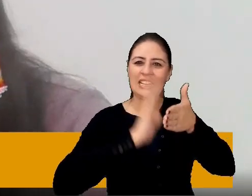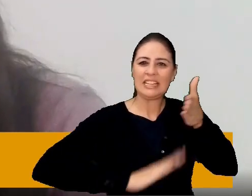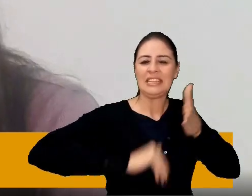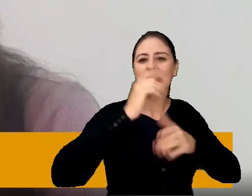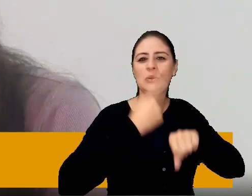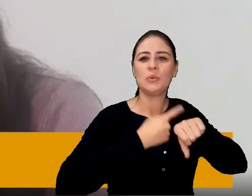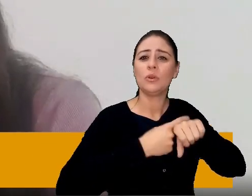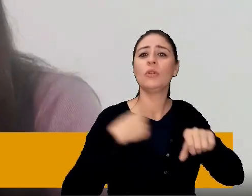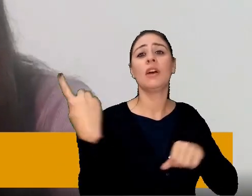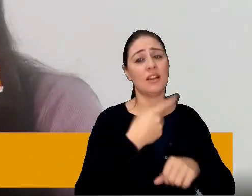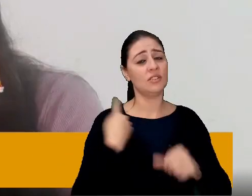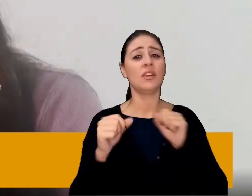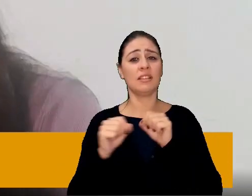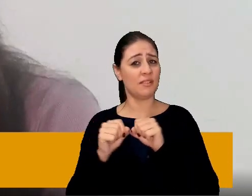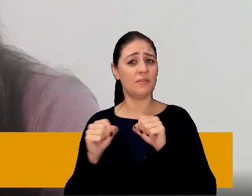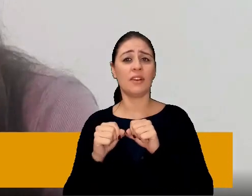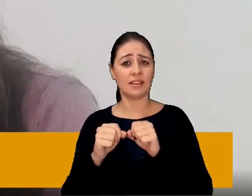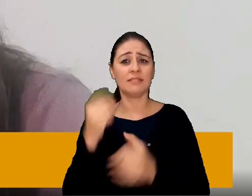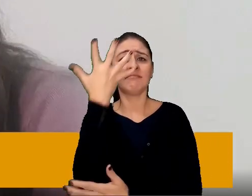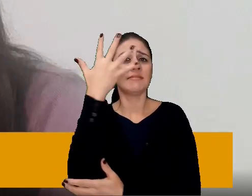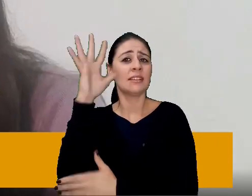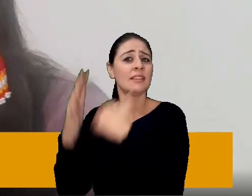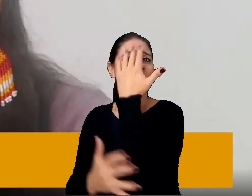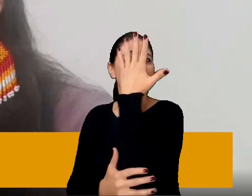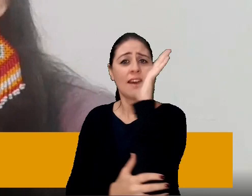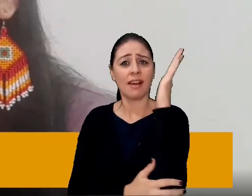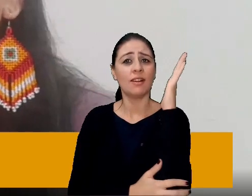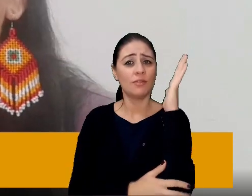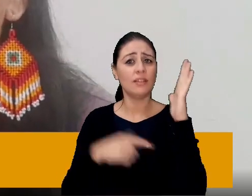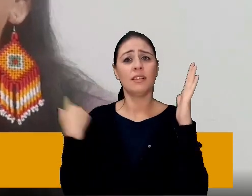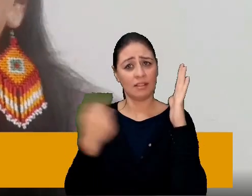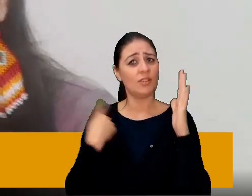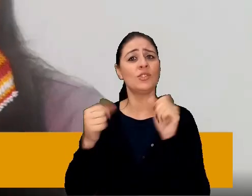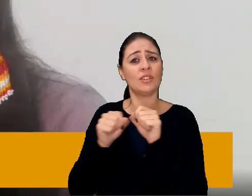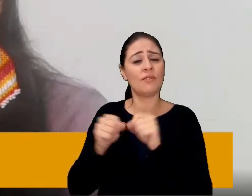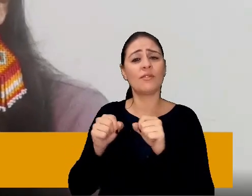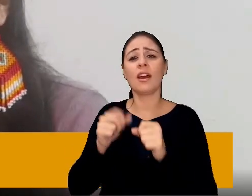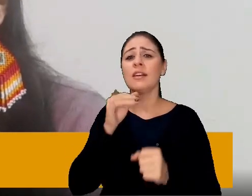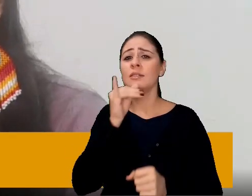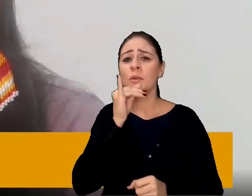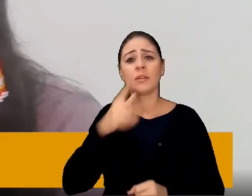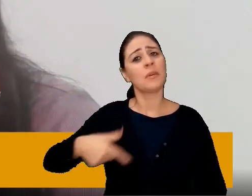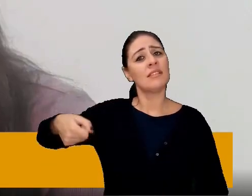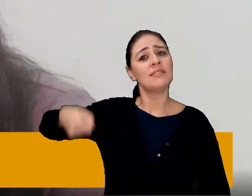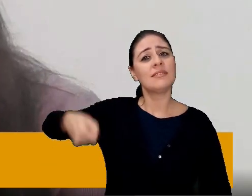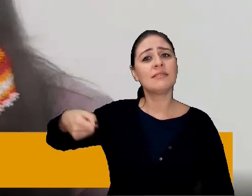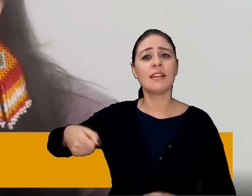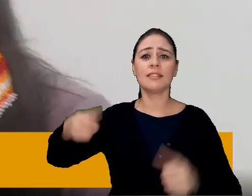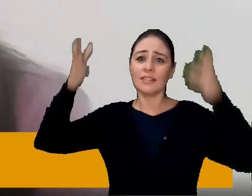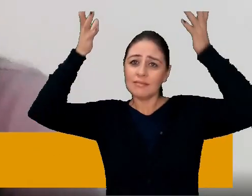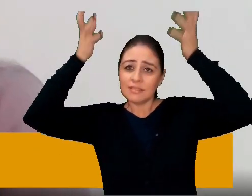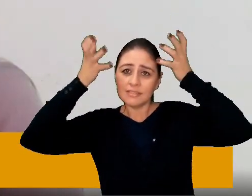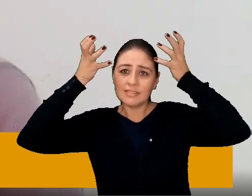massa corrida. Quando a gente planta e tira a taquara, destala a taquara e faz uma cestaria para a gente colher